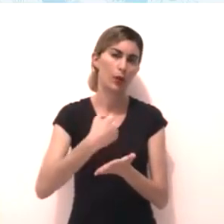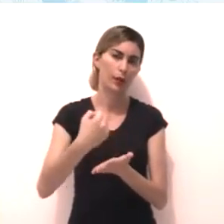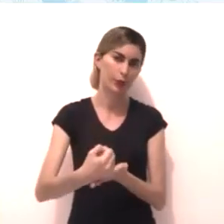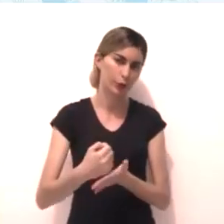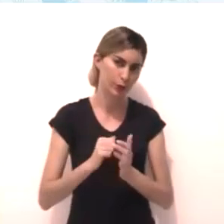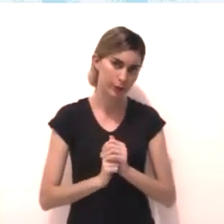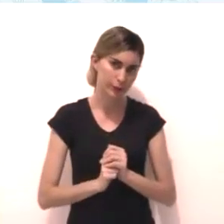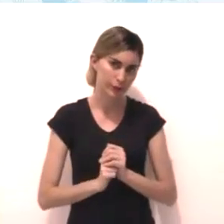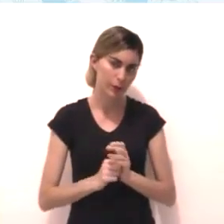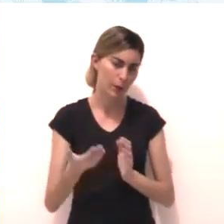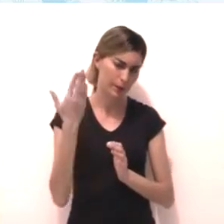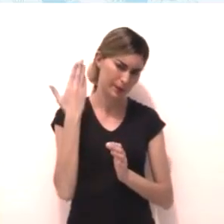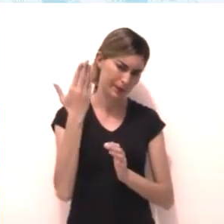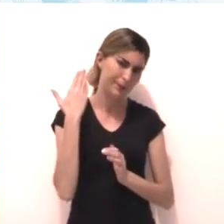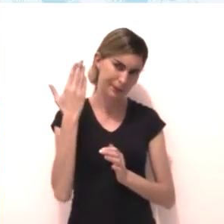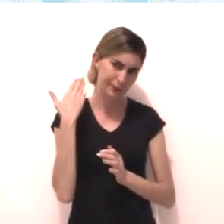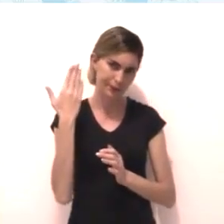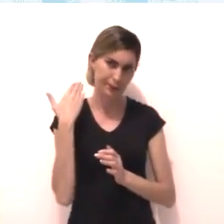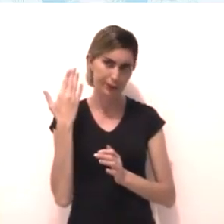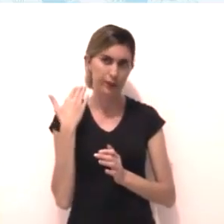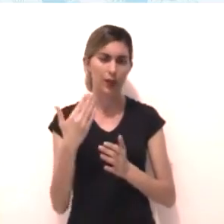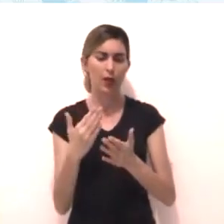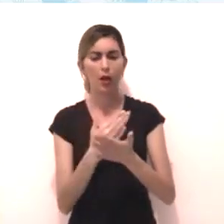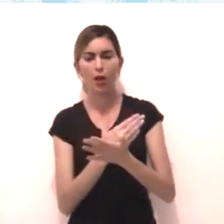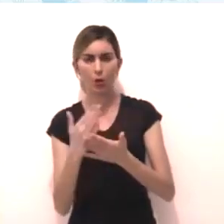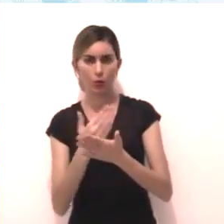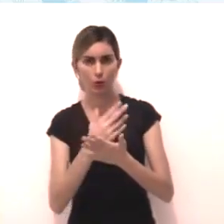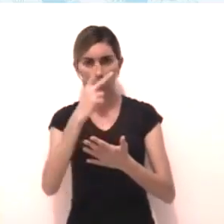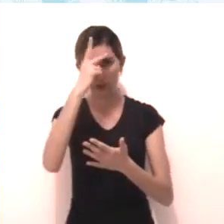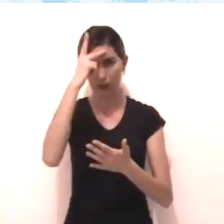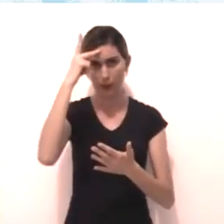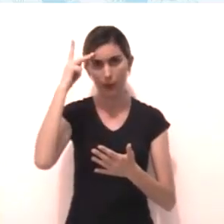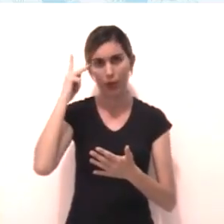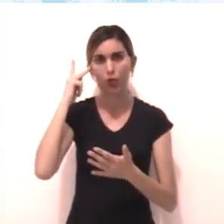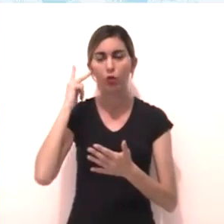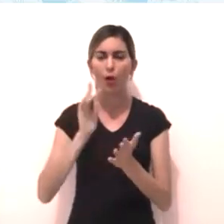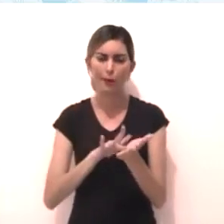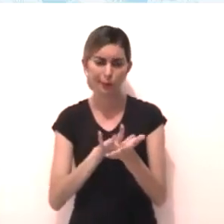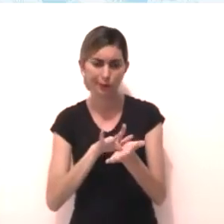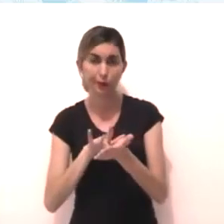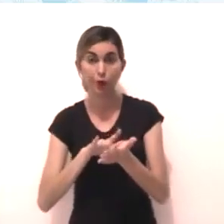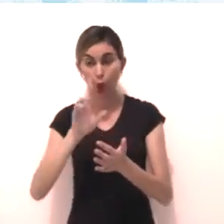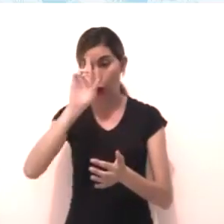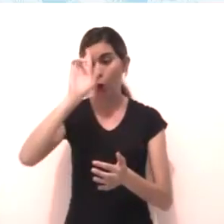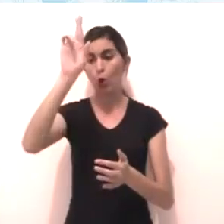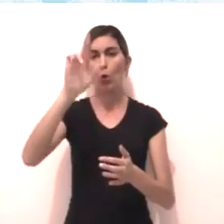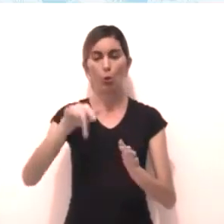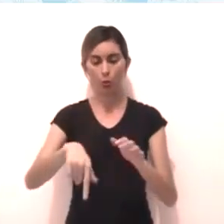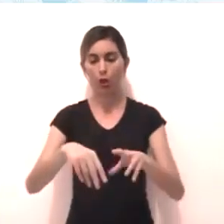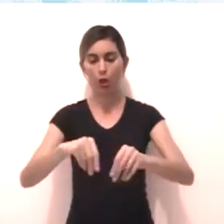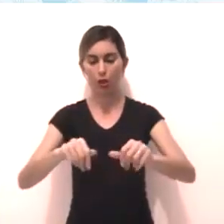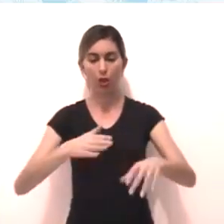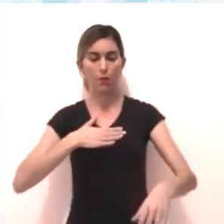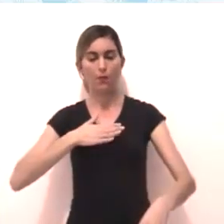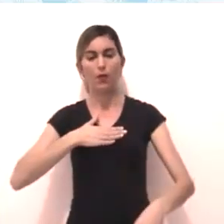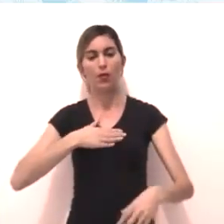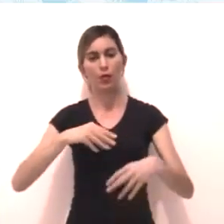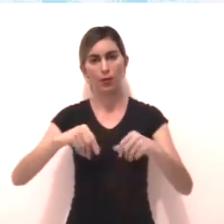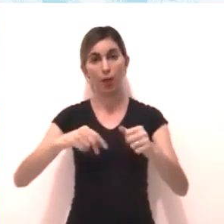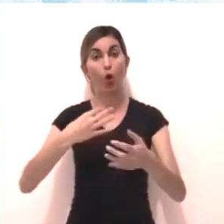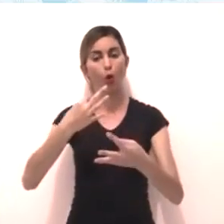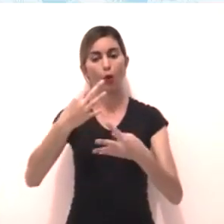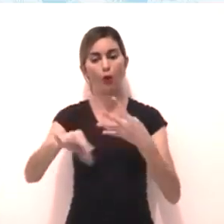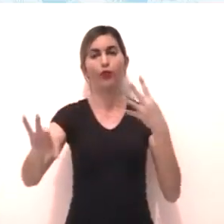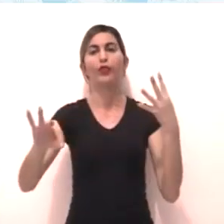documento. No passado, algumas pessoas se passavam por donos de terra. E